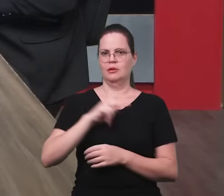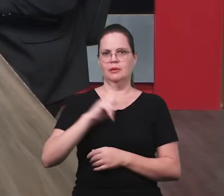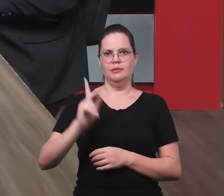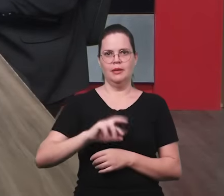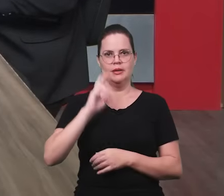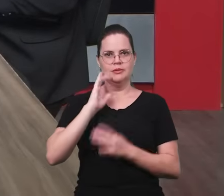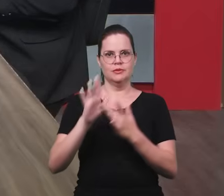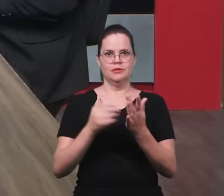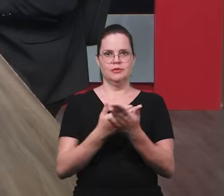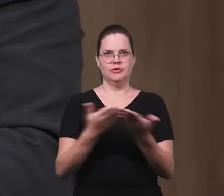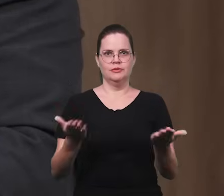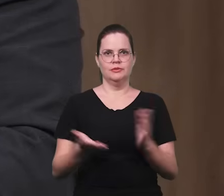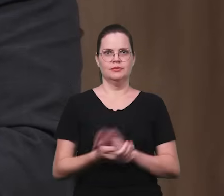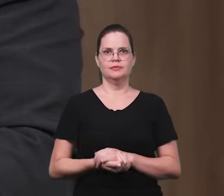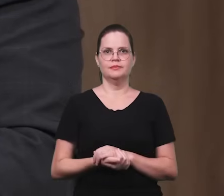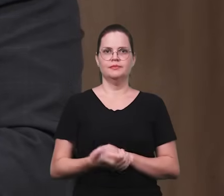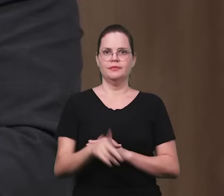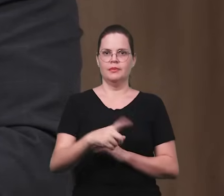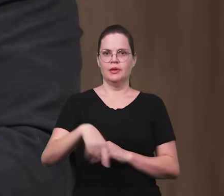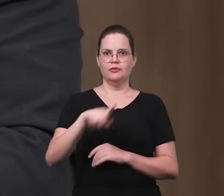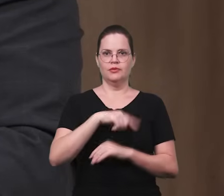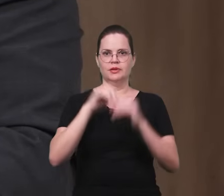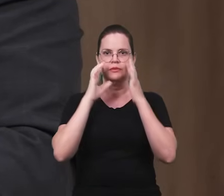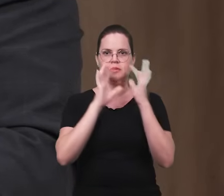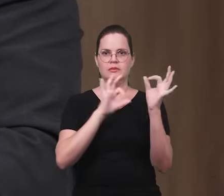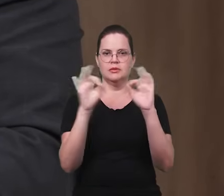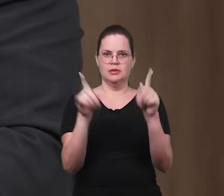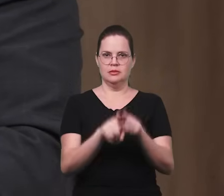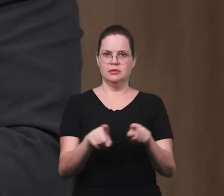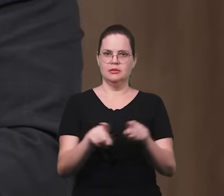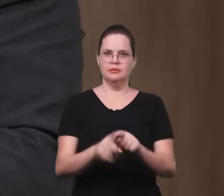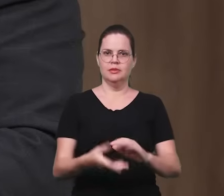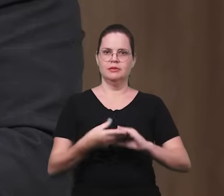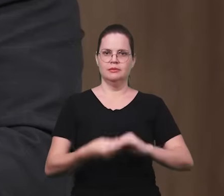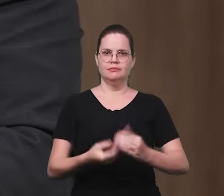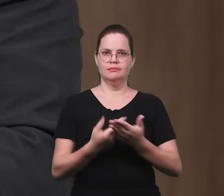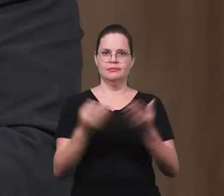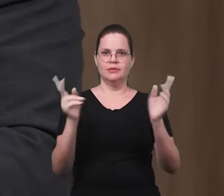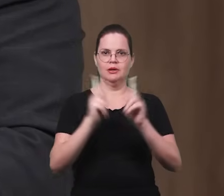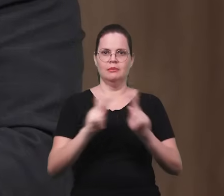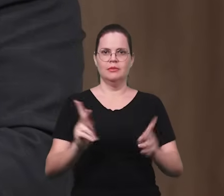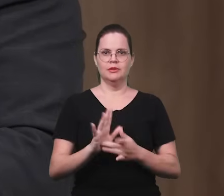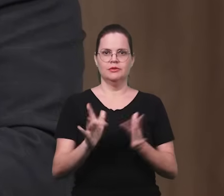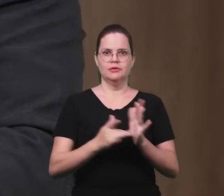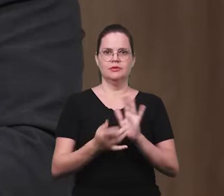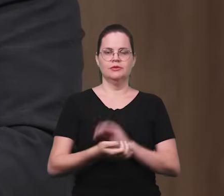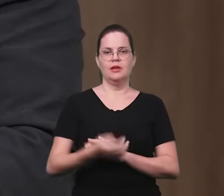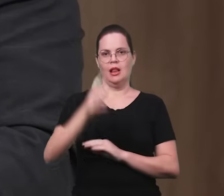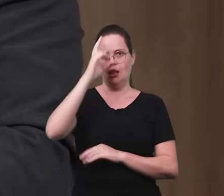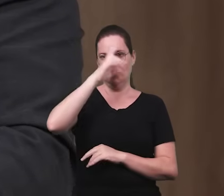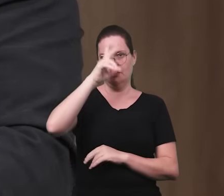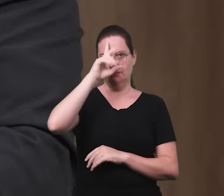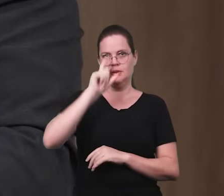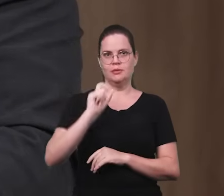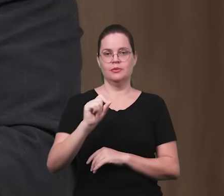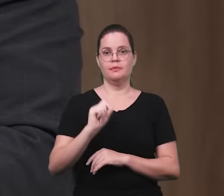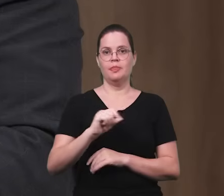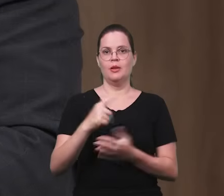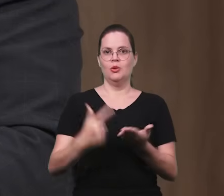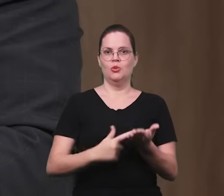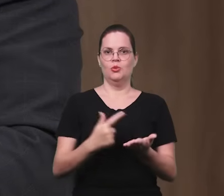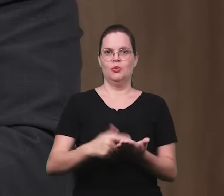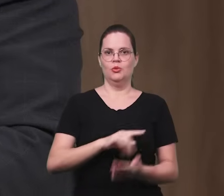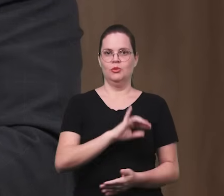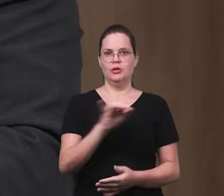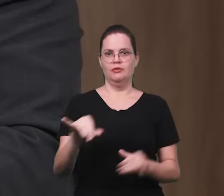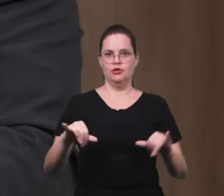Pai do Senhor. E a você que está nos assistindo, nós desejamos também a paz do Senhor, fazendo uma lembrança. O livro de Jó é um livro